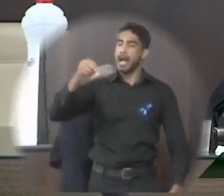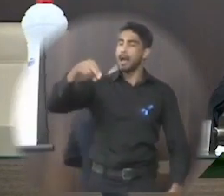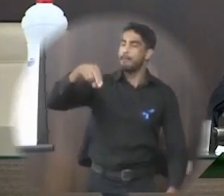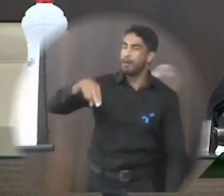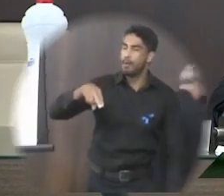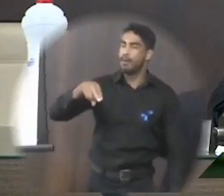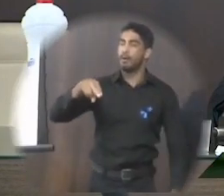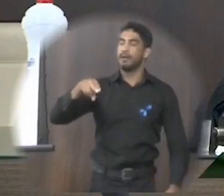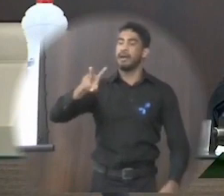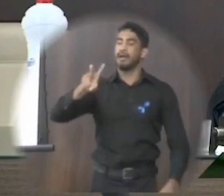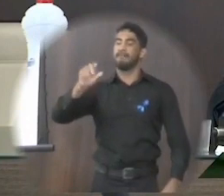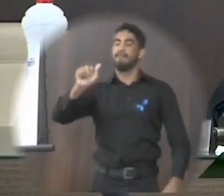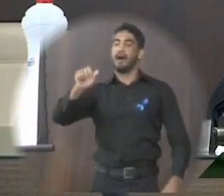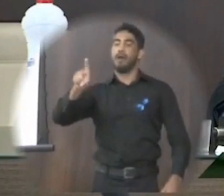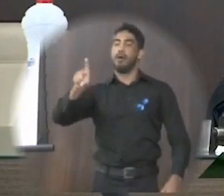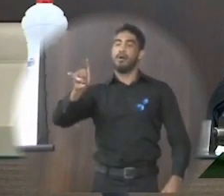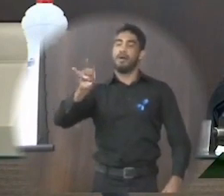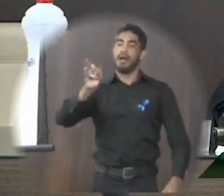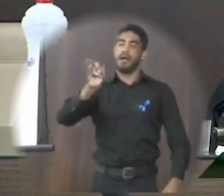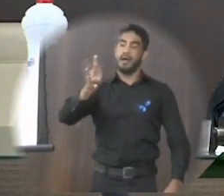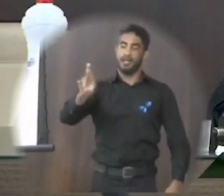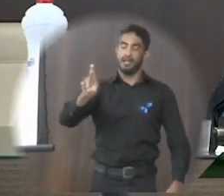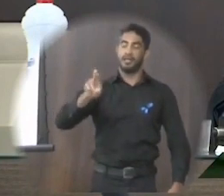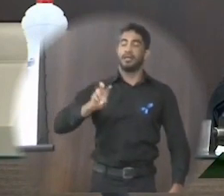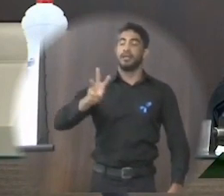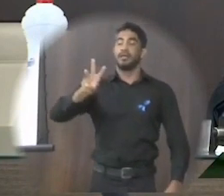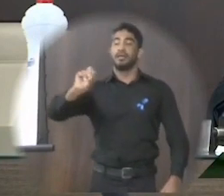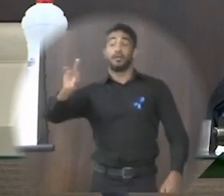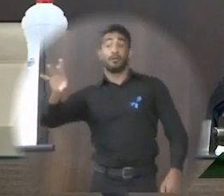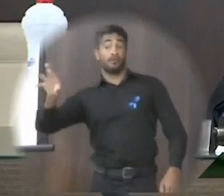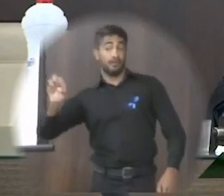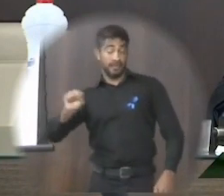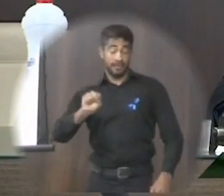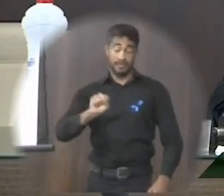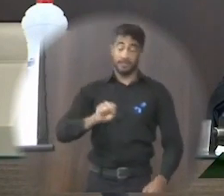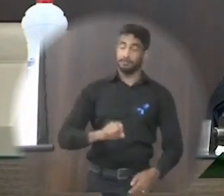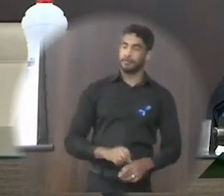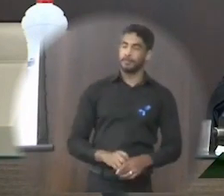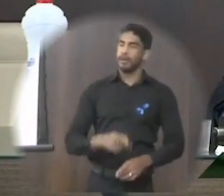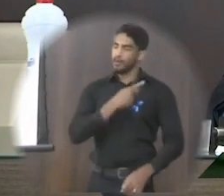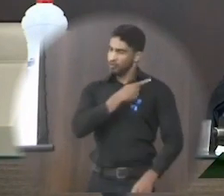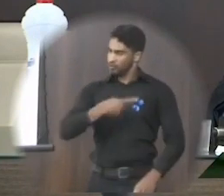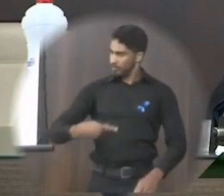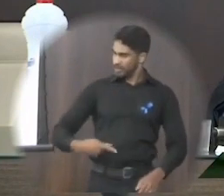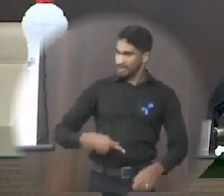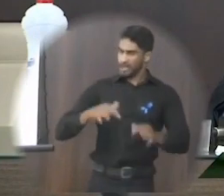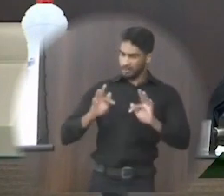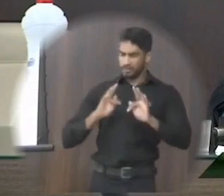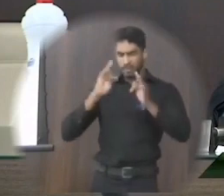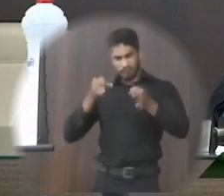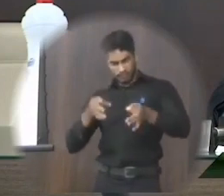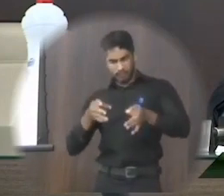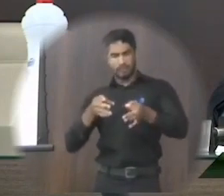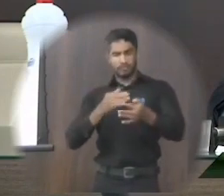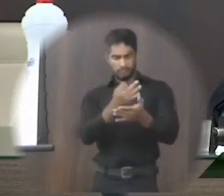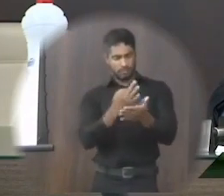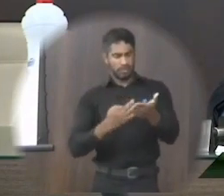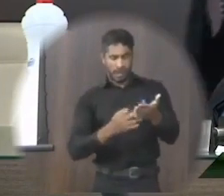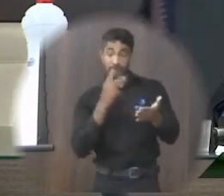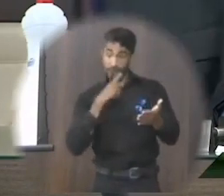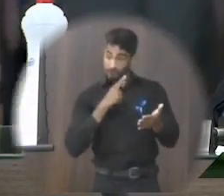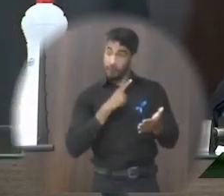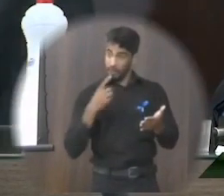Araújo, Valdeir do Santo Silva e Wyris Carlos Lopes. O senhor presidente, após a chamada, verificou que a lista de